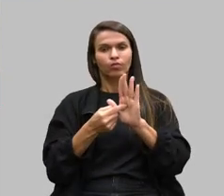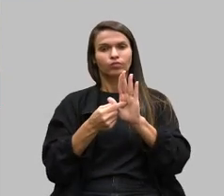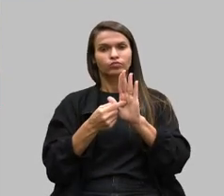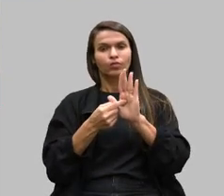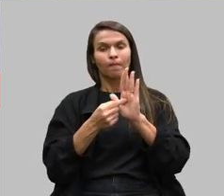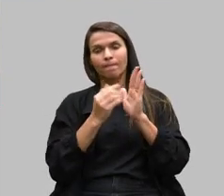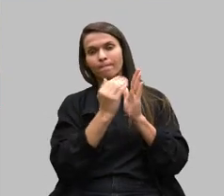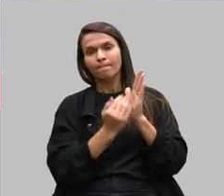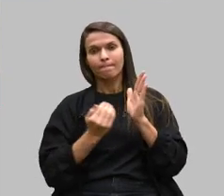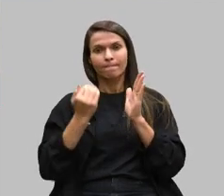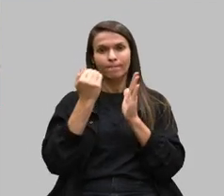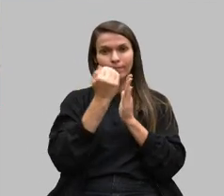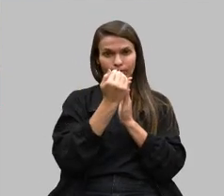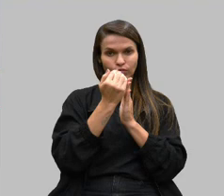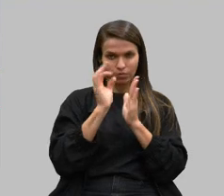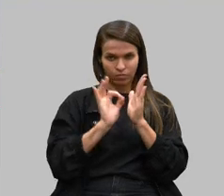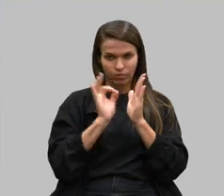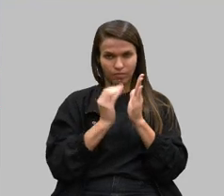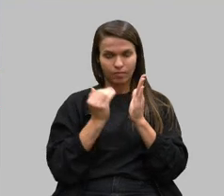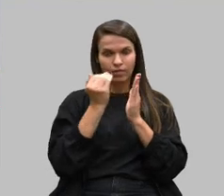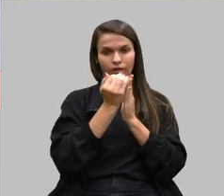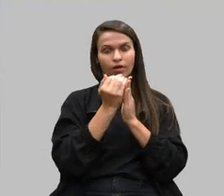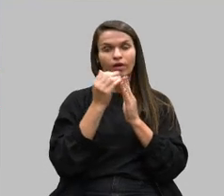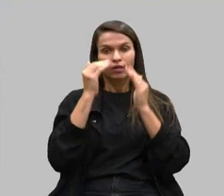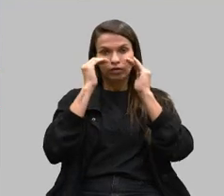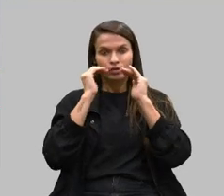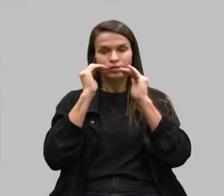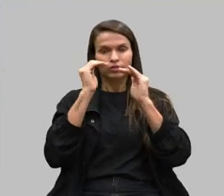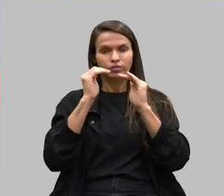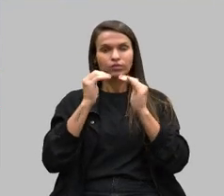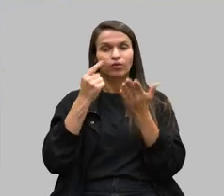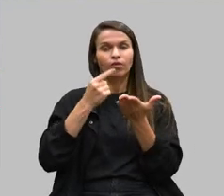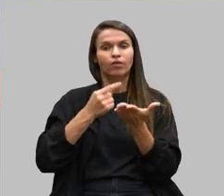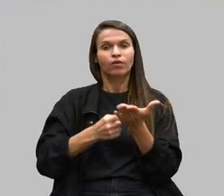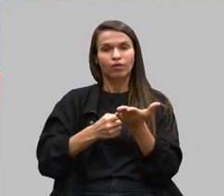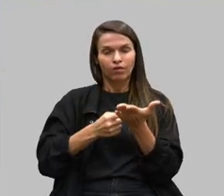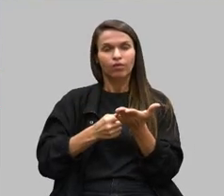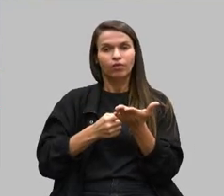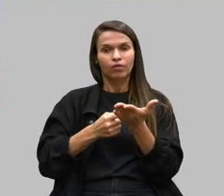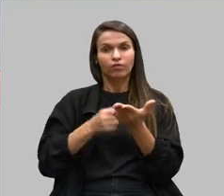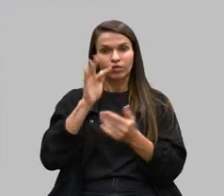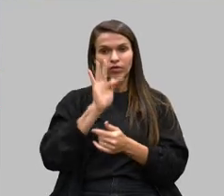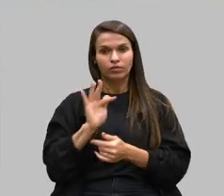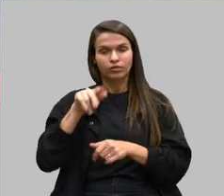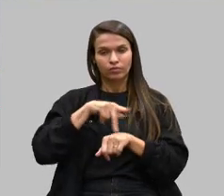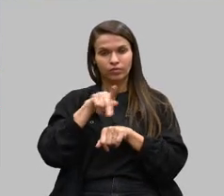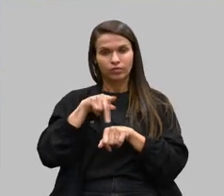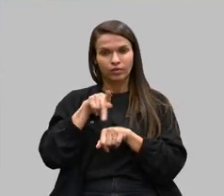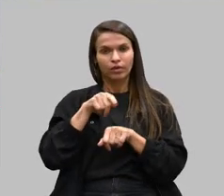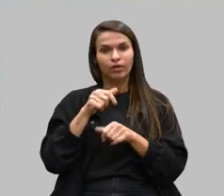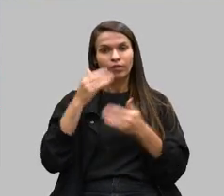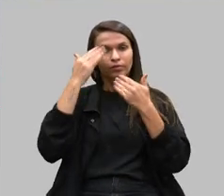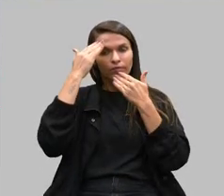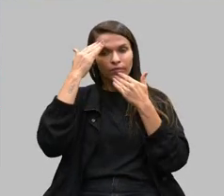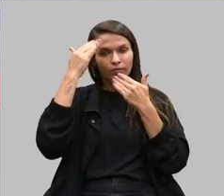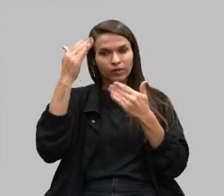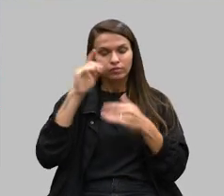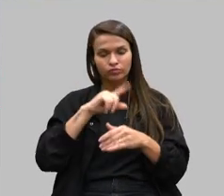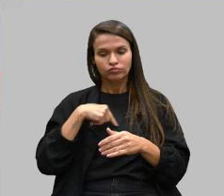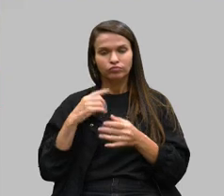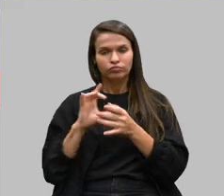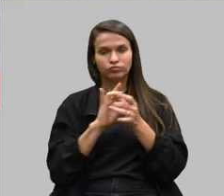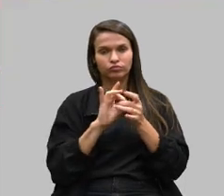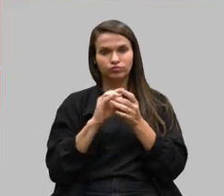elevado respeitando esse arranjo federativo do nosso país muito obrigado e contem sempre conosco estaremos sempre junto